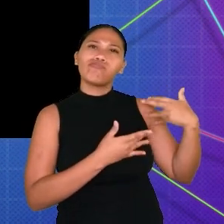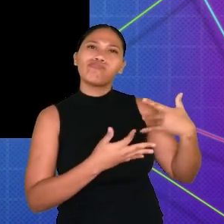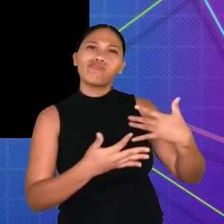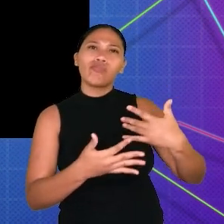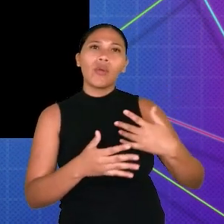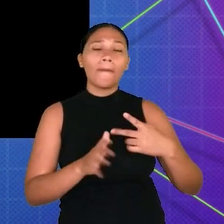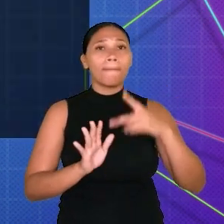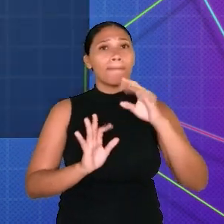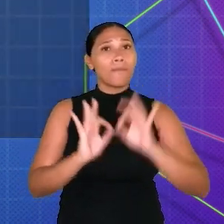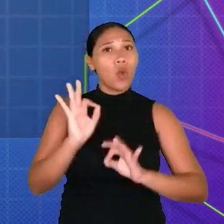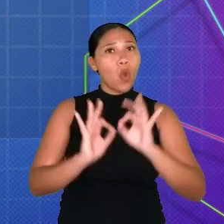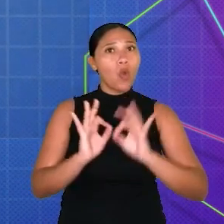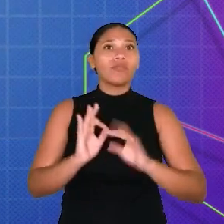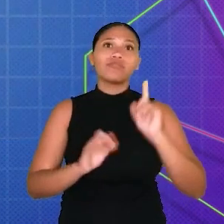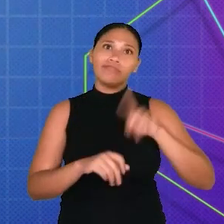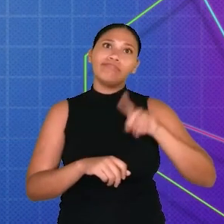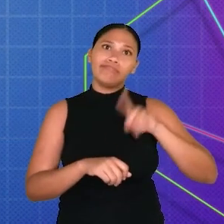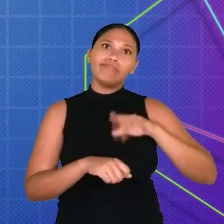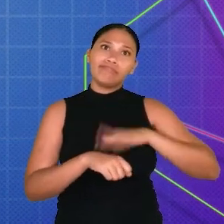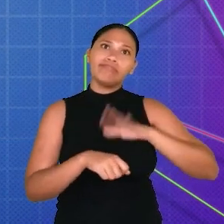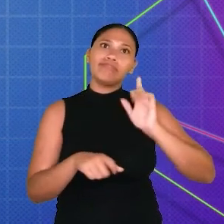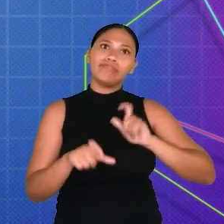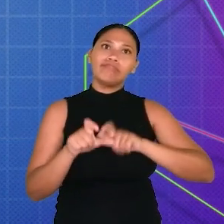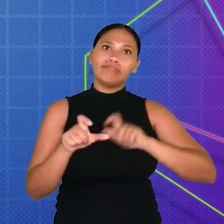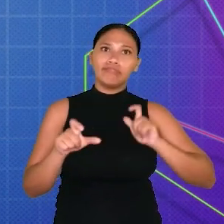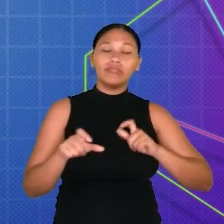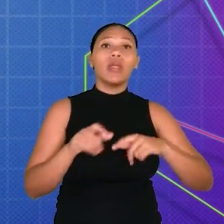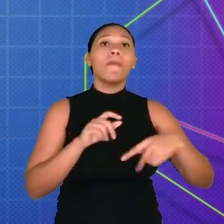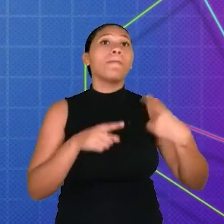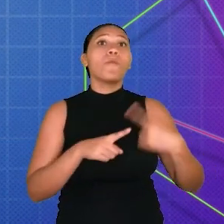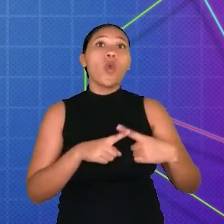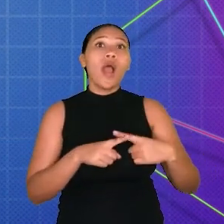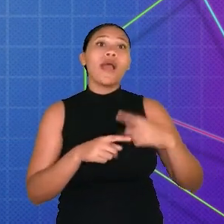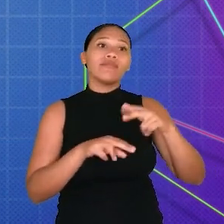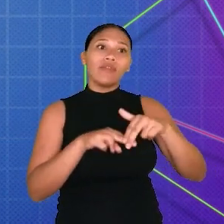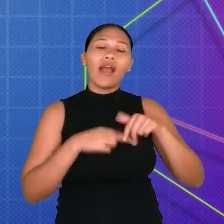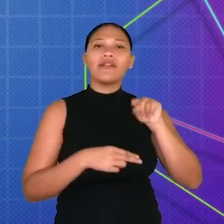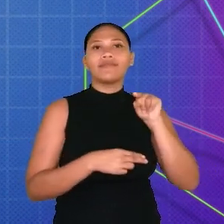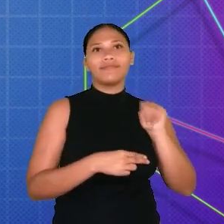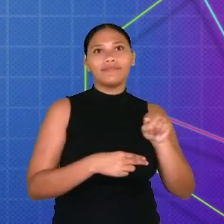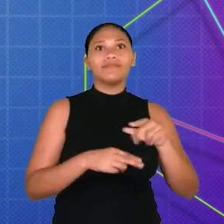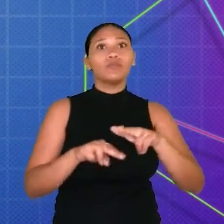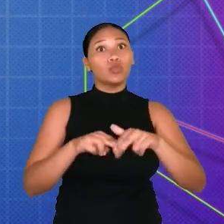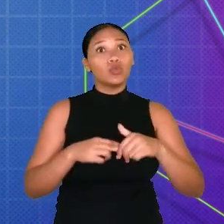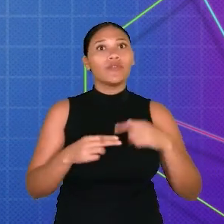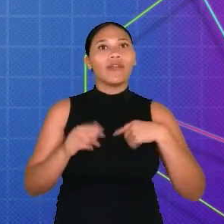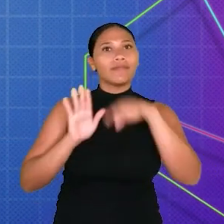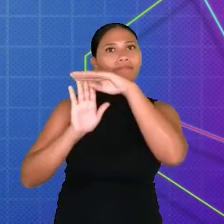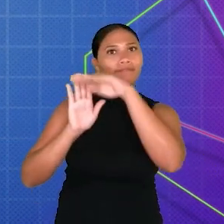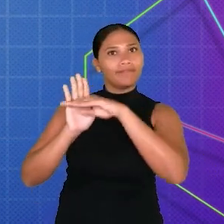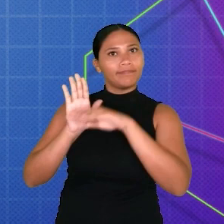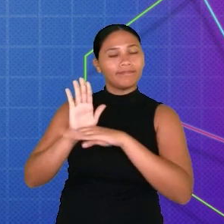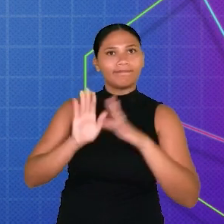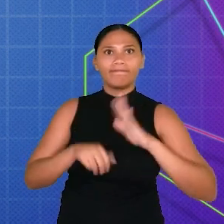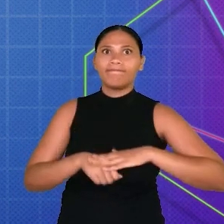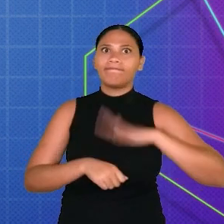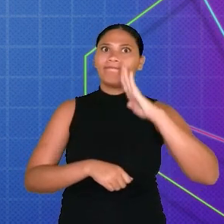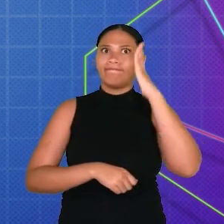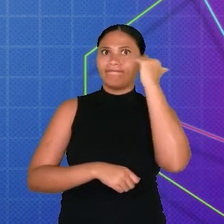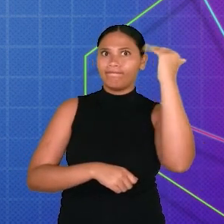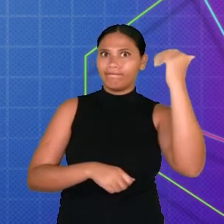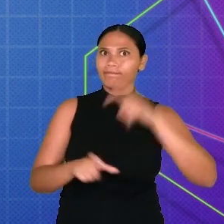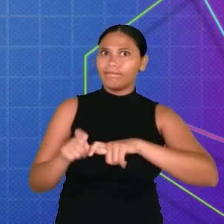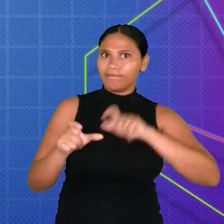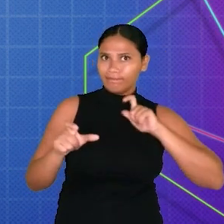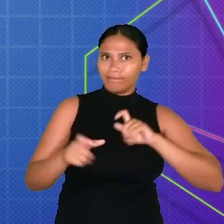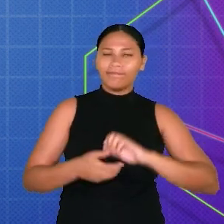os produtores eram independentes. Os jogos existem hoje e são como são por causa deles, e por isso, vamos listar alguns dos mais famosos